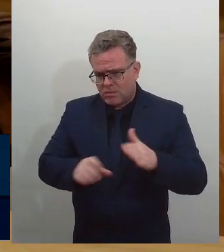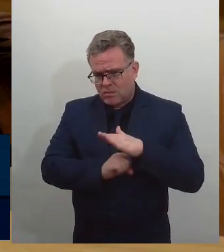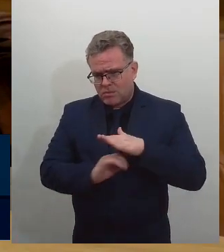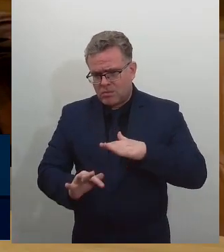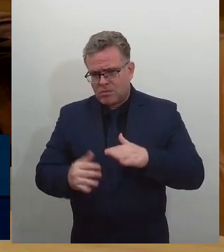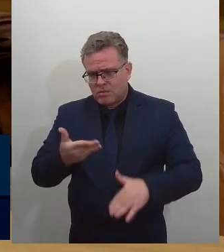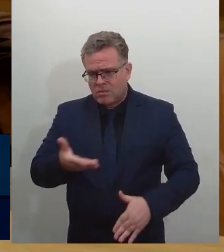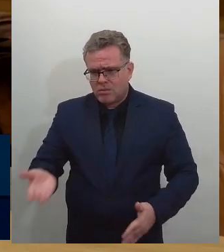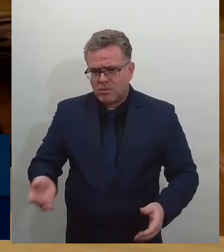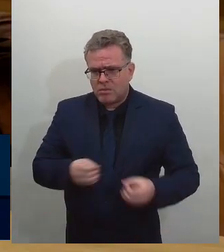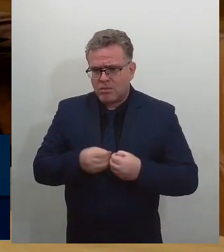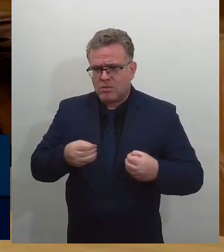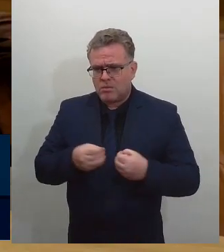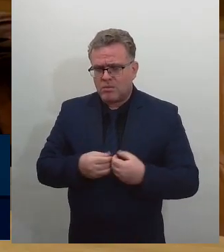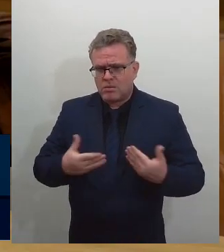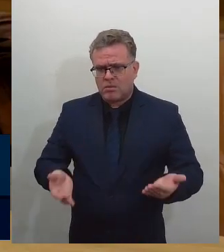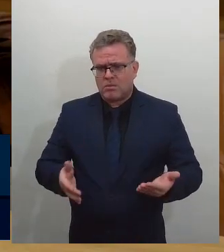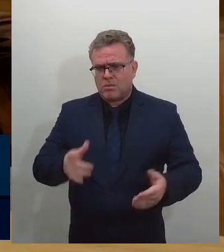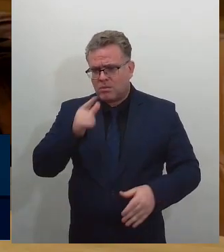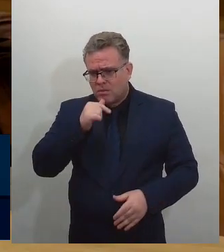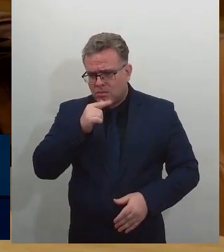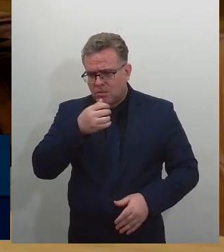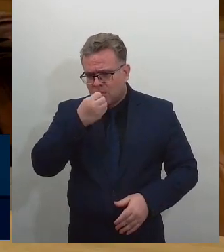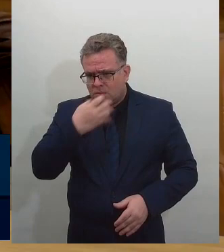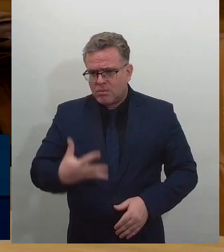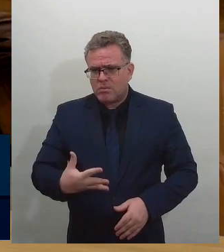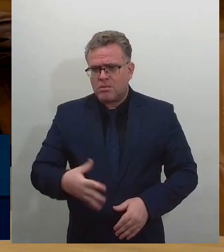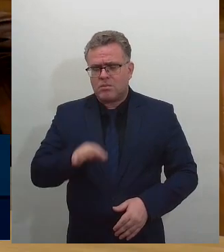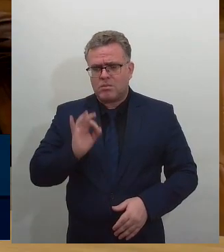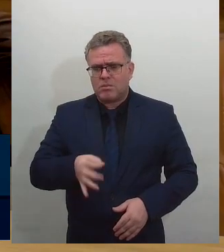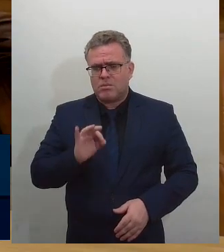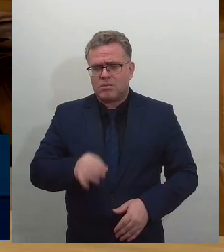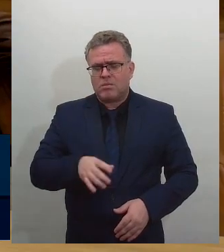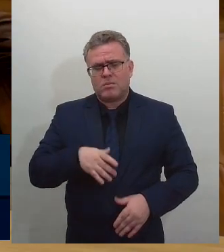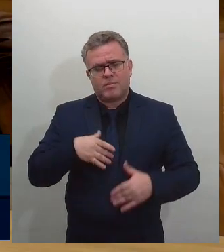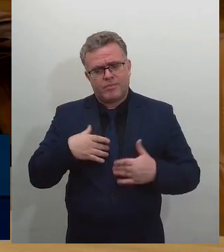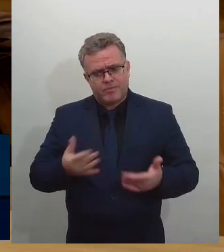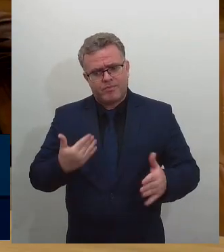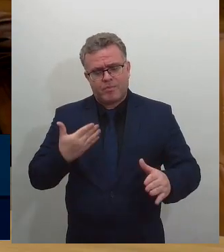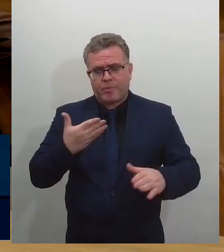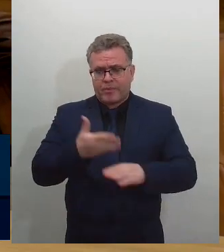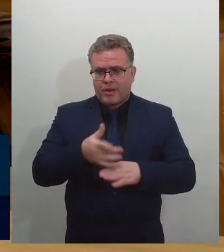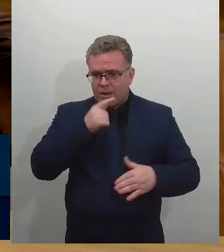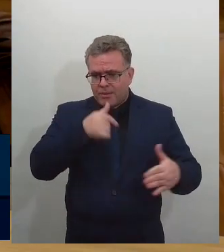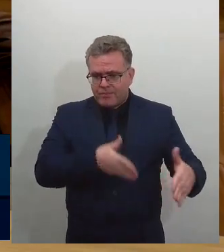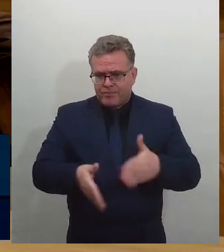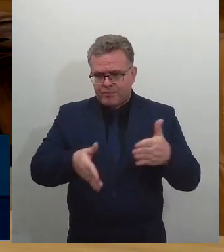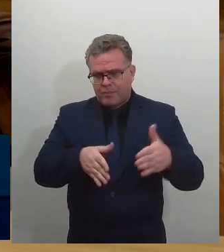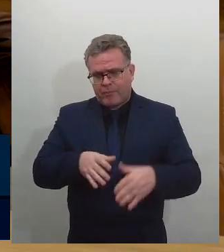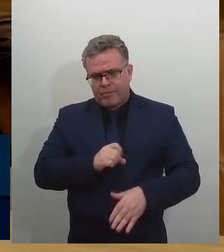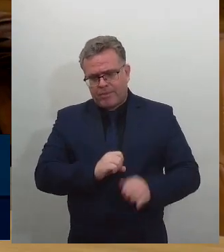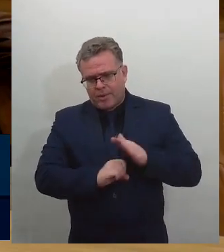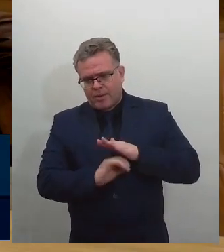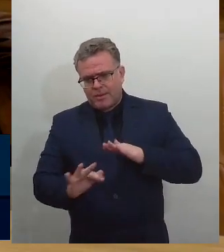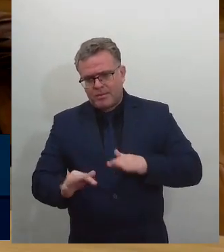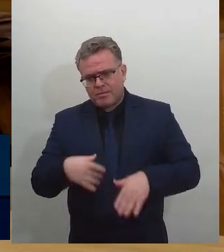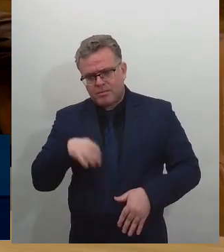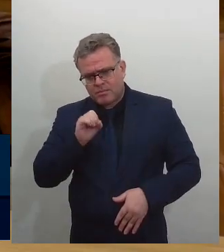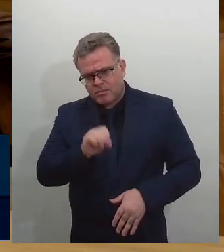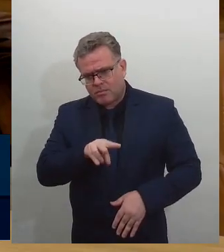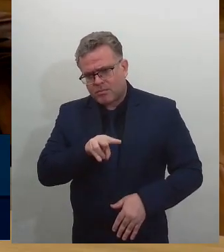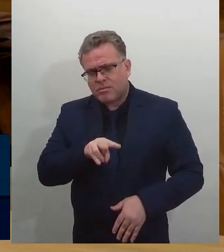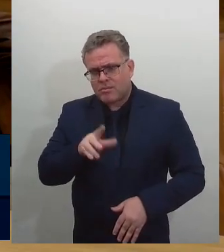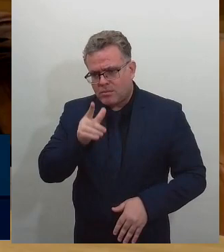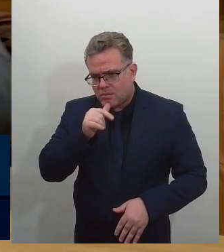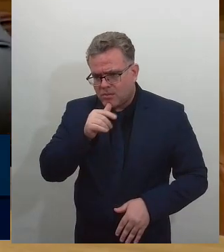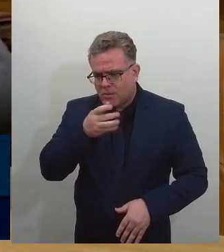E é água, Chico. Eu vou naquele Rio São Francisco, eu ando ali naquele Rio São Francisco, é água que